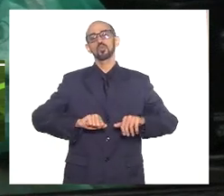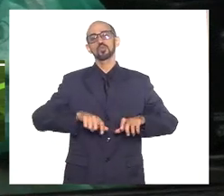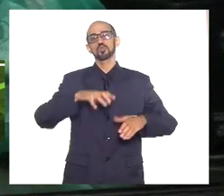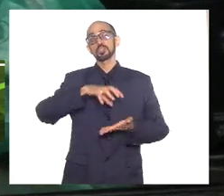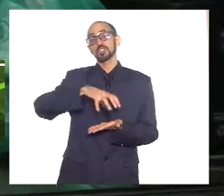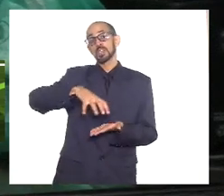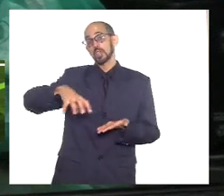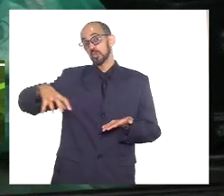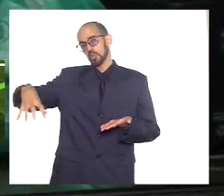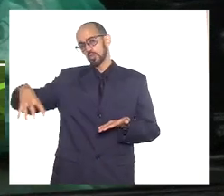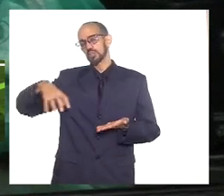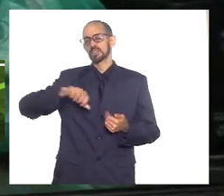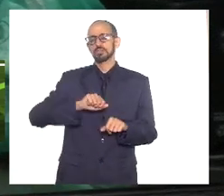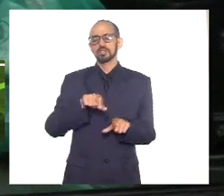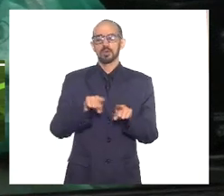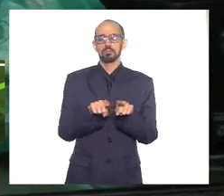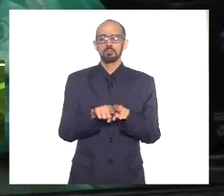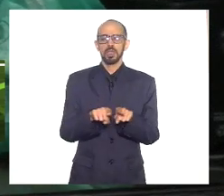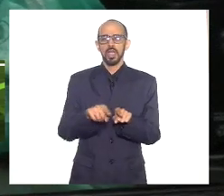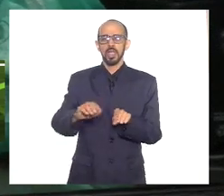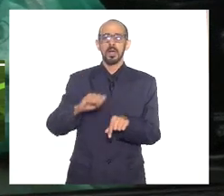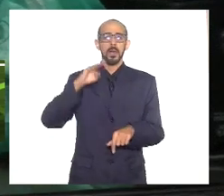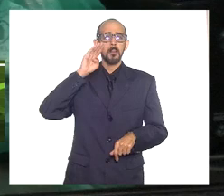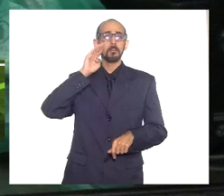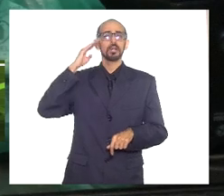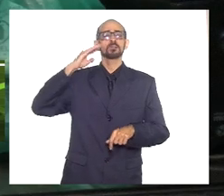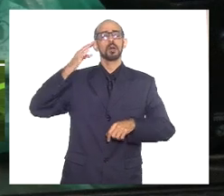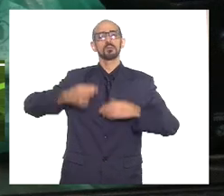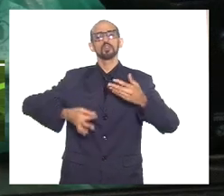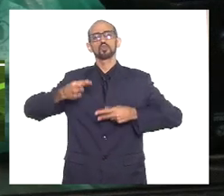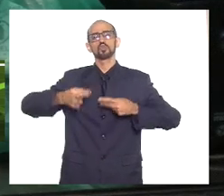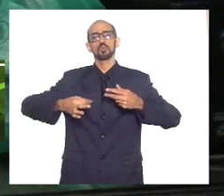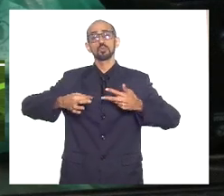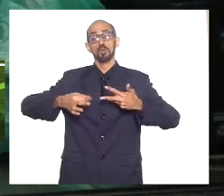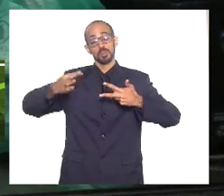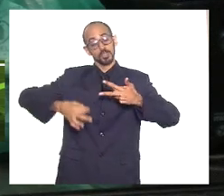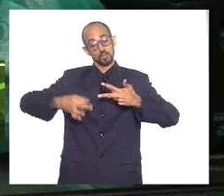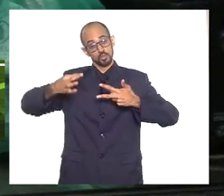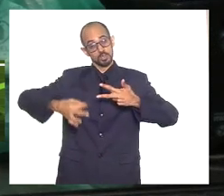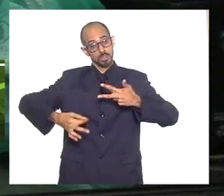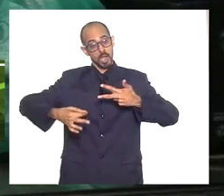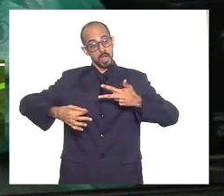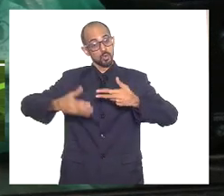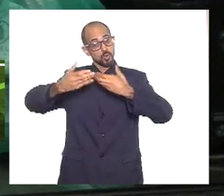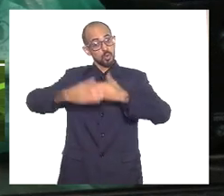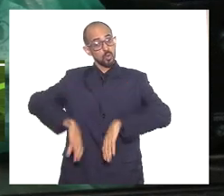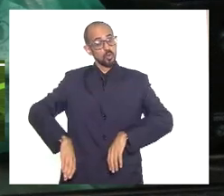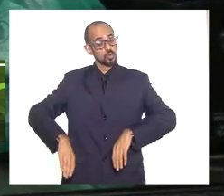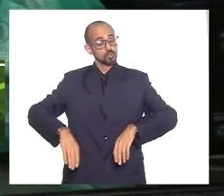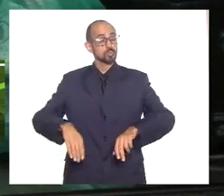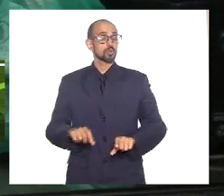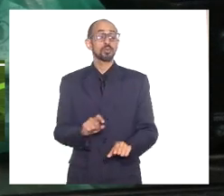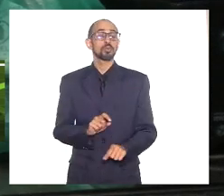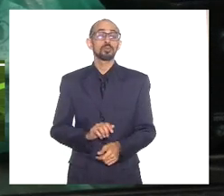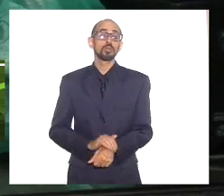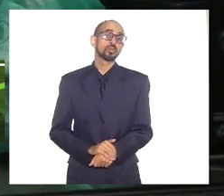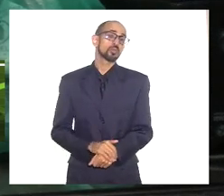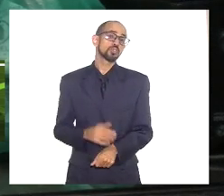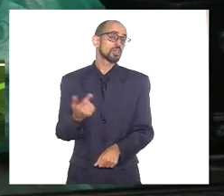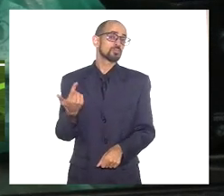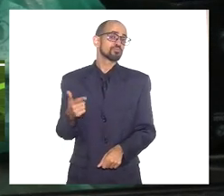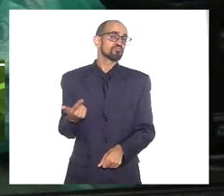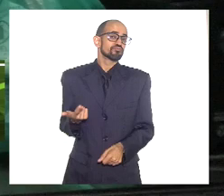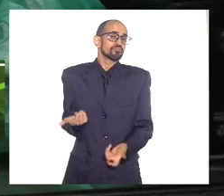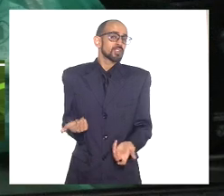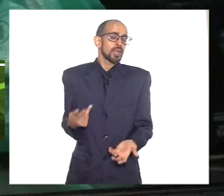poderes, principalmente o judiciário, o concurso público já não vem